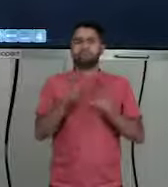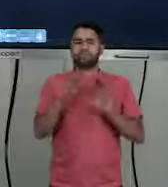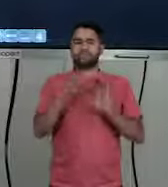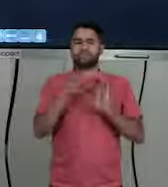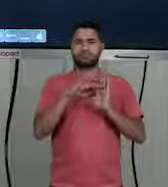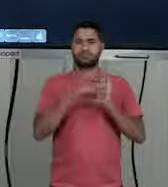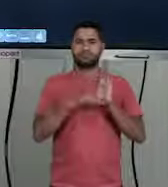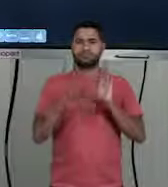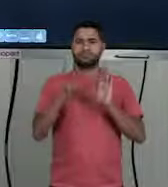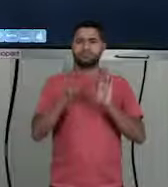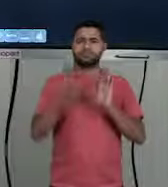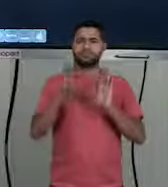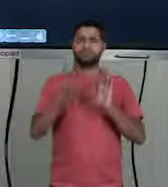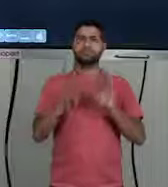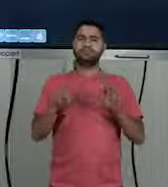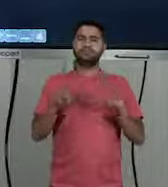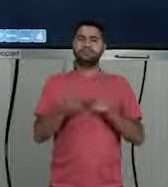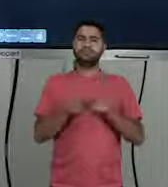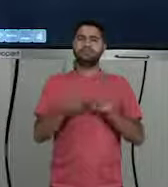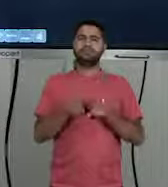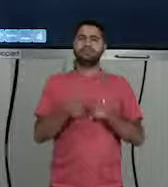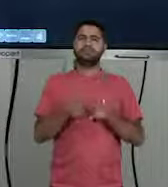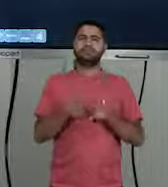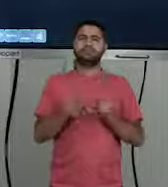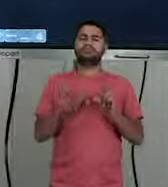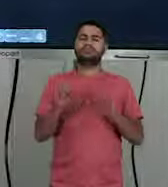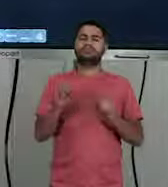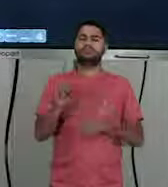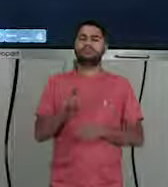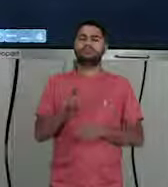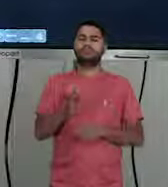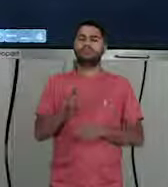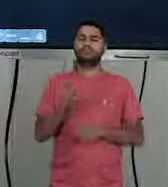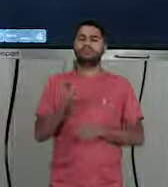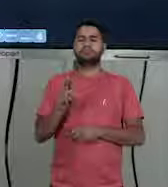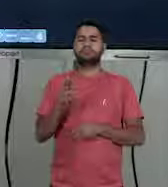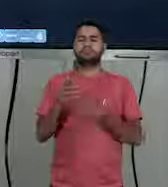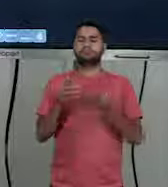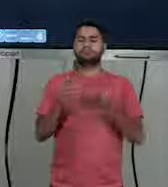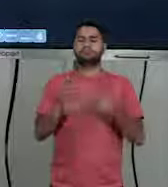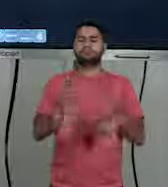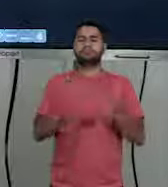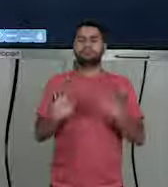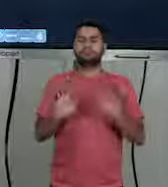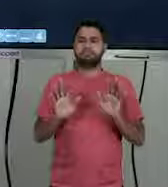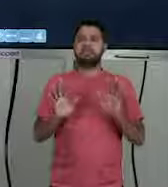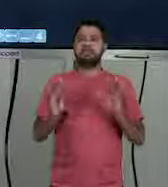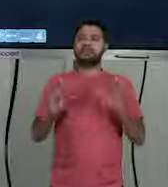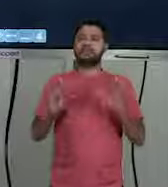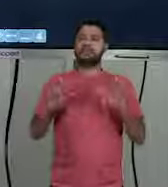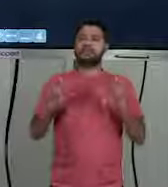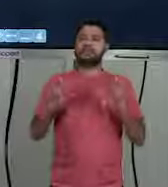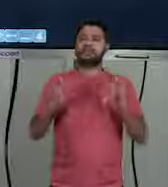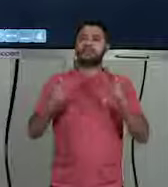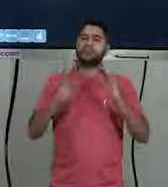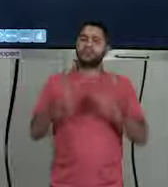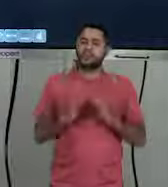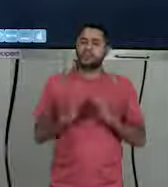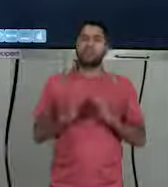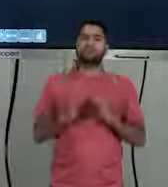estiver utilizando também vão ser utilizados sem o comprometimento. Então, toda a sua casa, sua